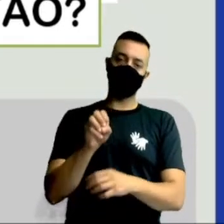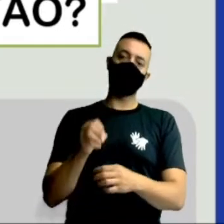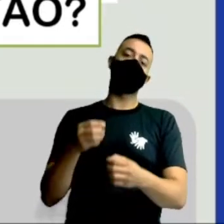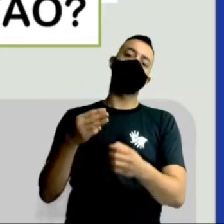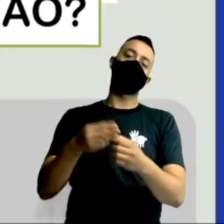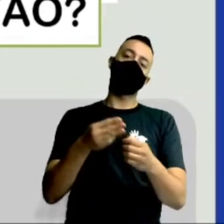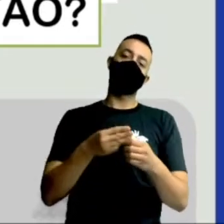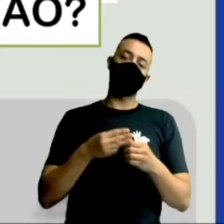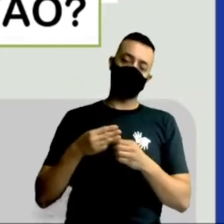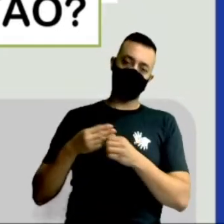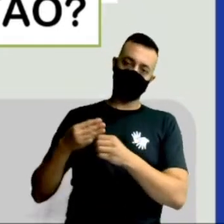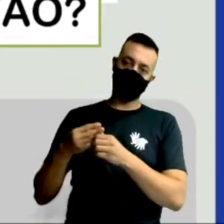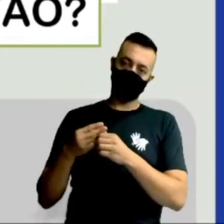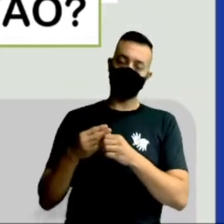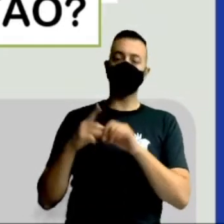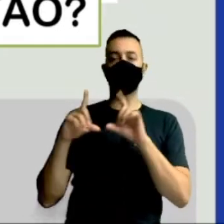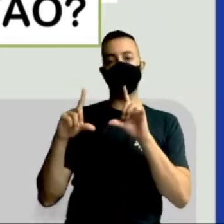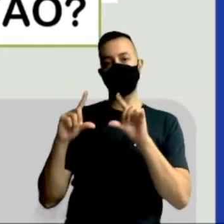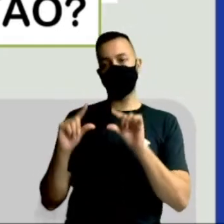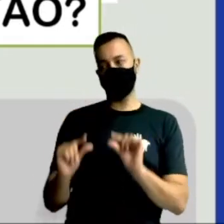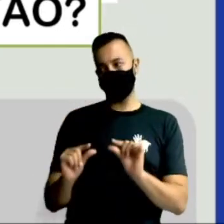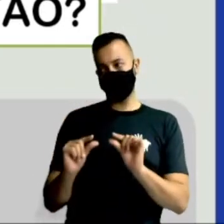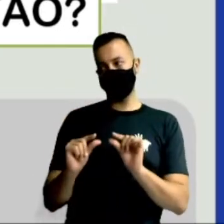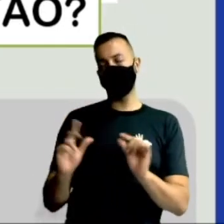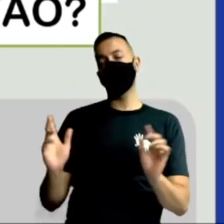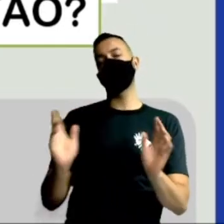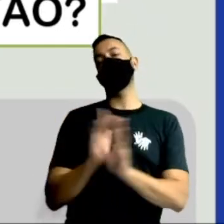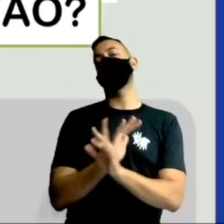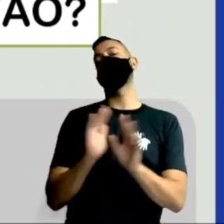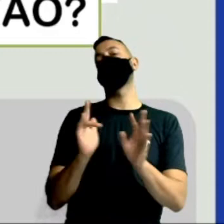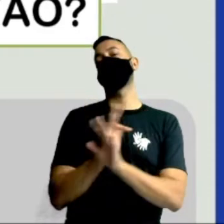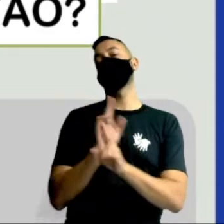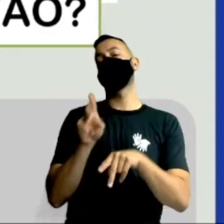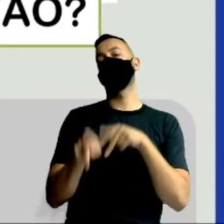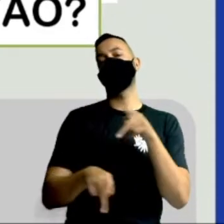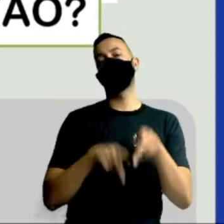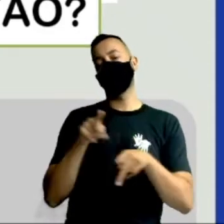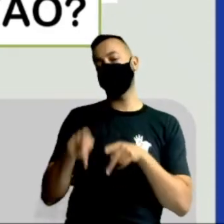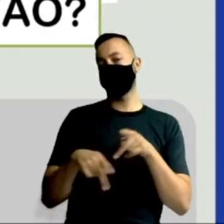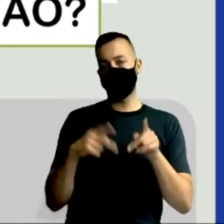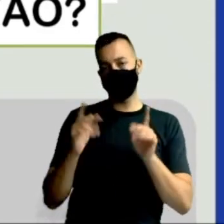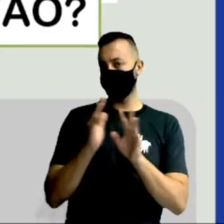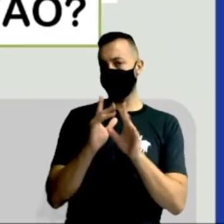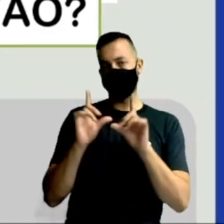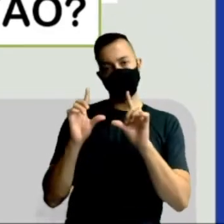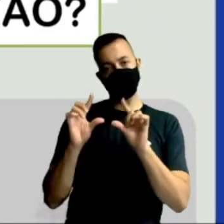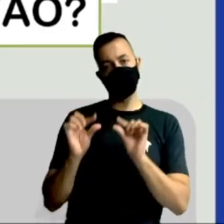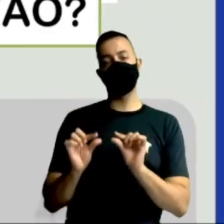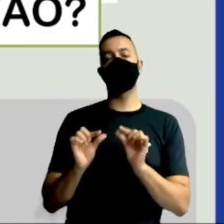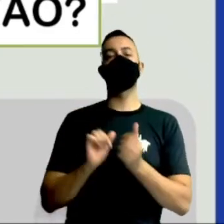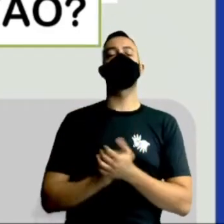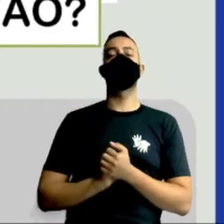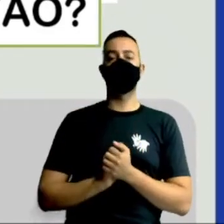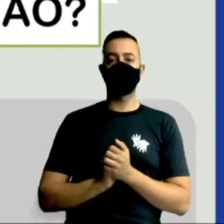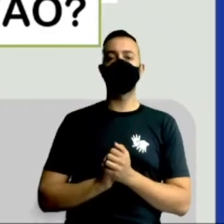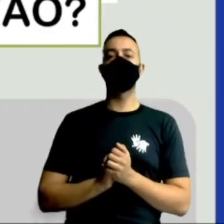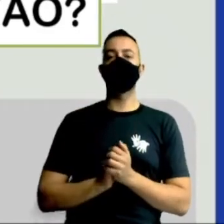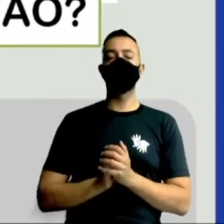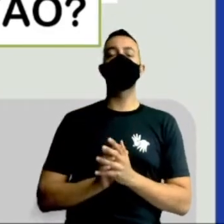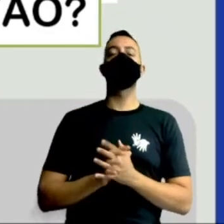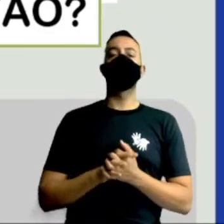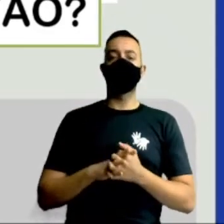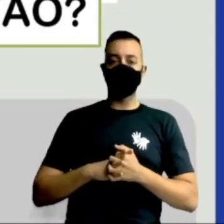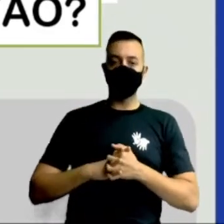municípios. É a que possui menor densidade populacional, possui menos pessoas por lá, morando por lá. A